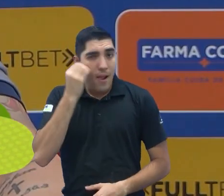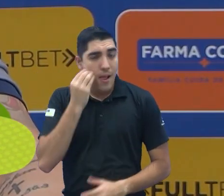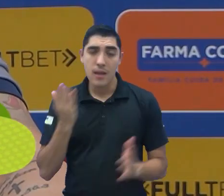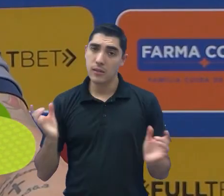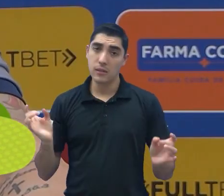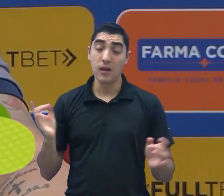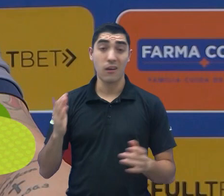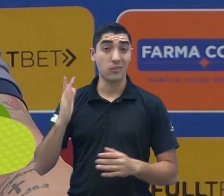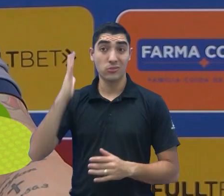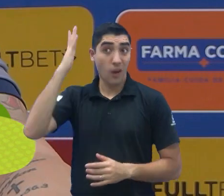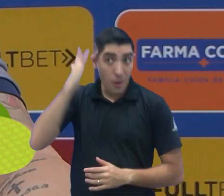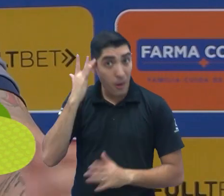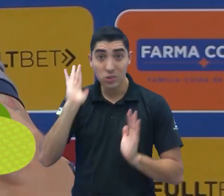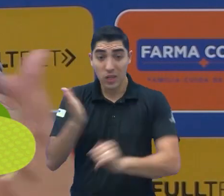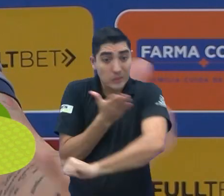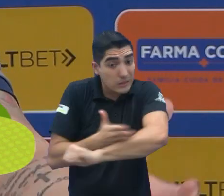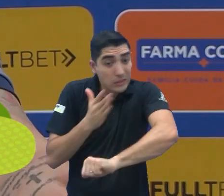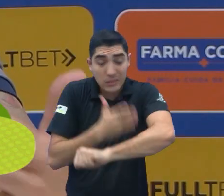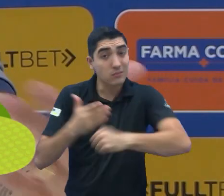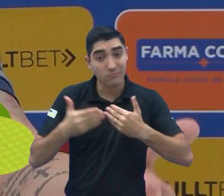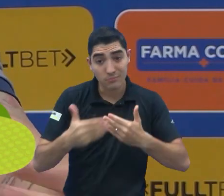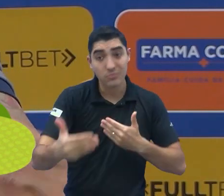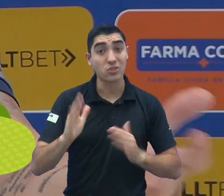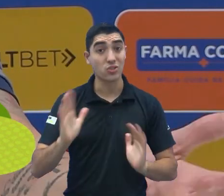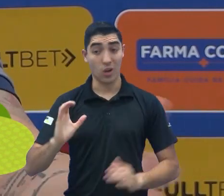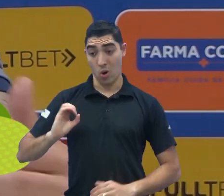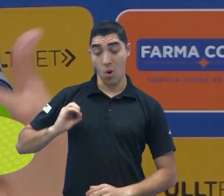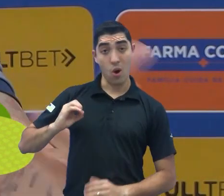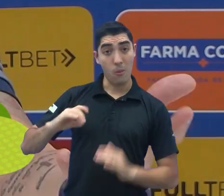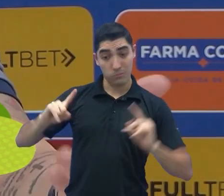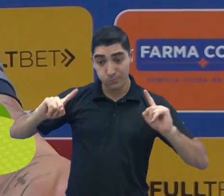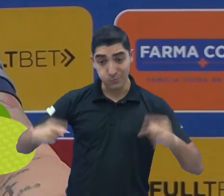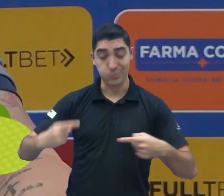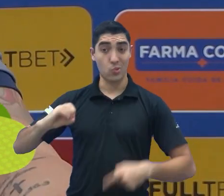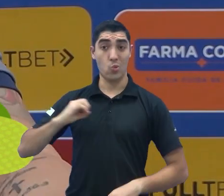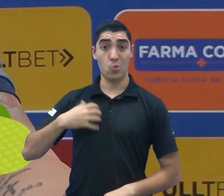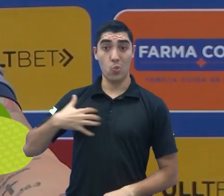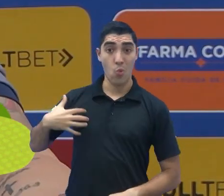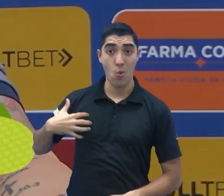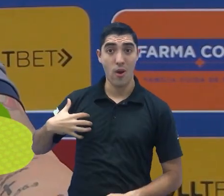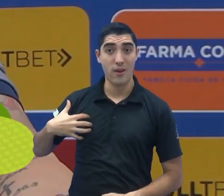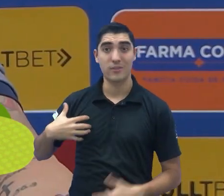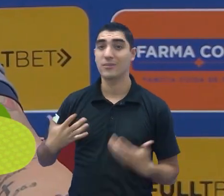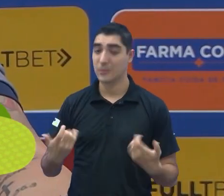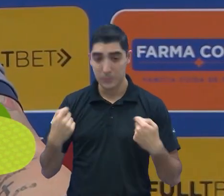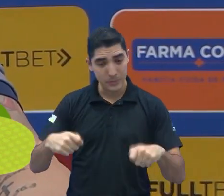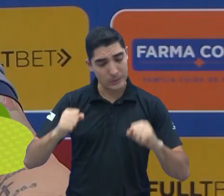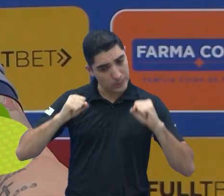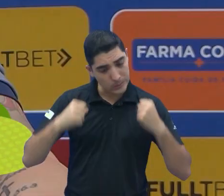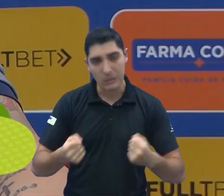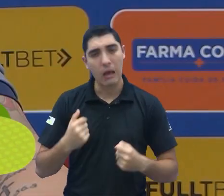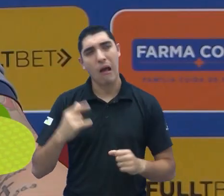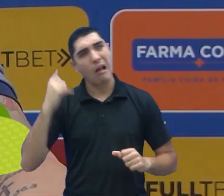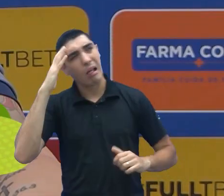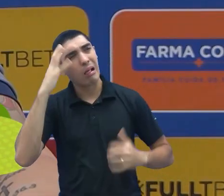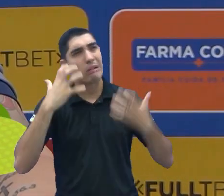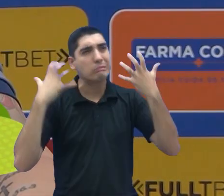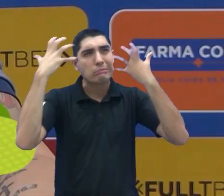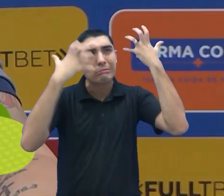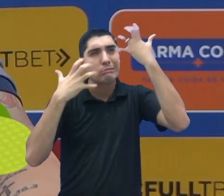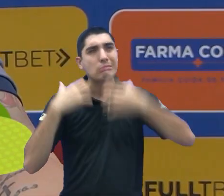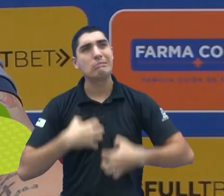tempo. Não dá também para a gente ficar sofrendo e a gente tem que dar o próximo passo. E é isso. A gente fez isso no jogo contra a